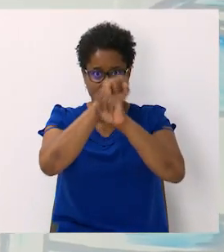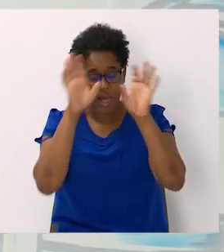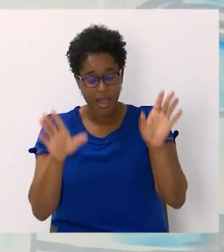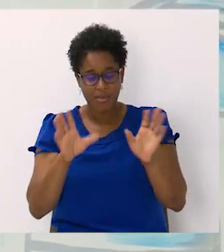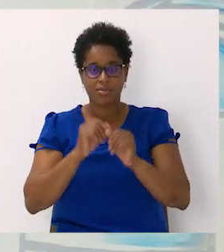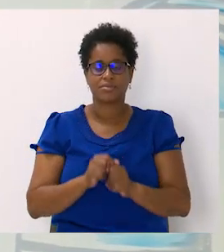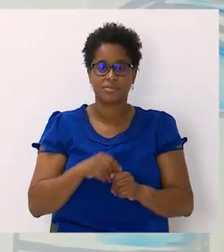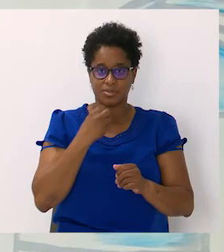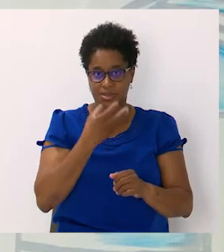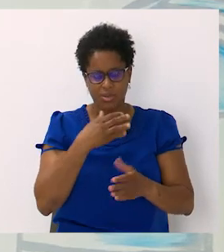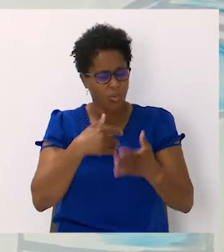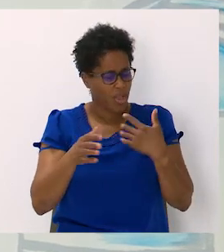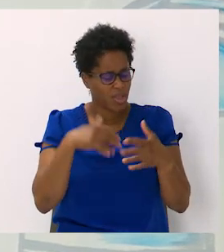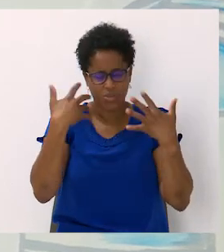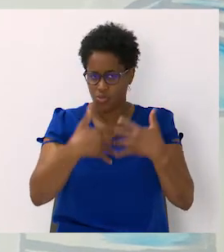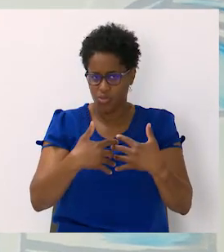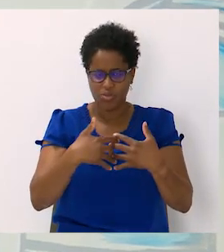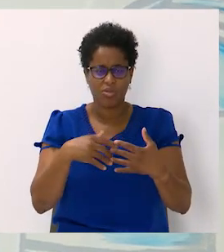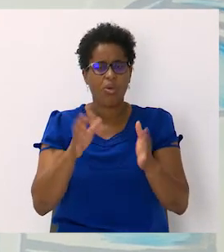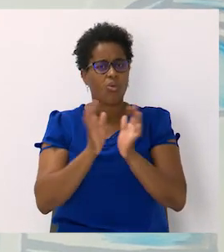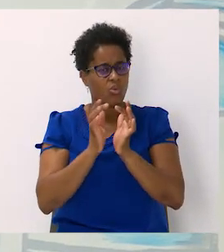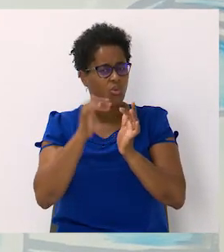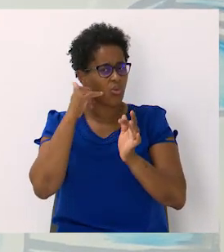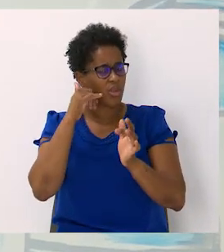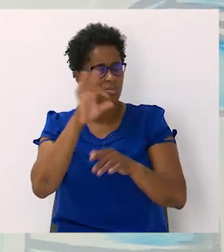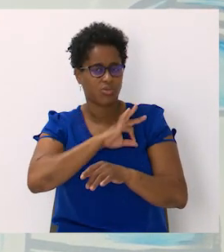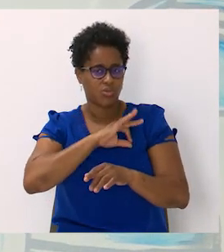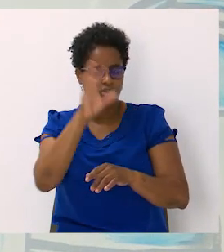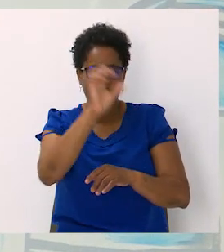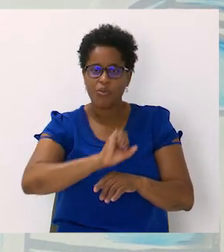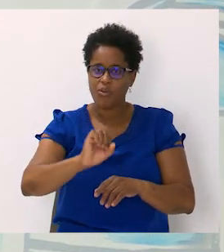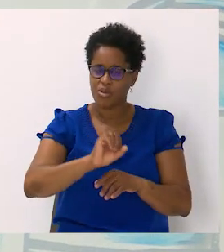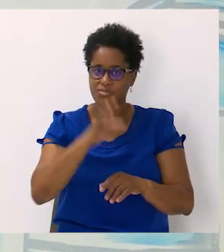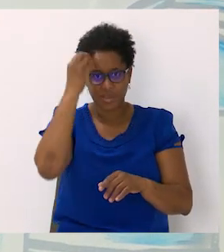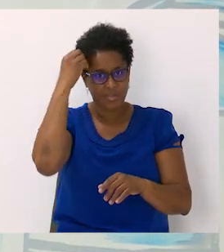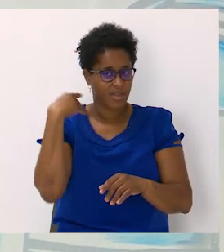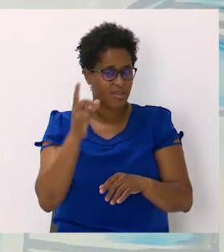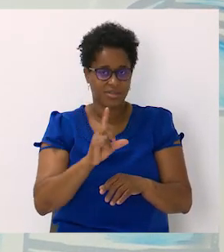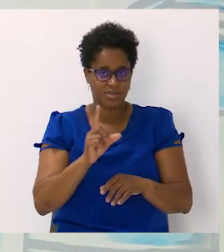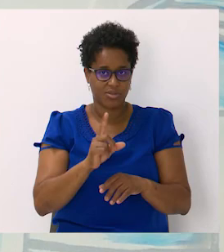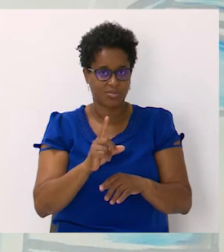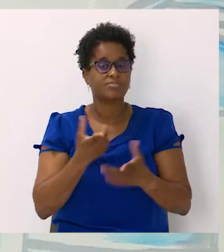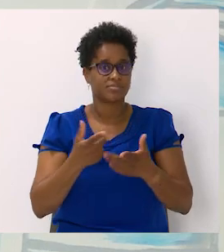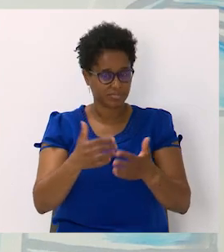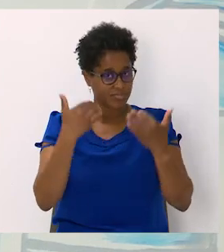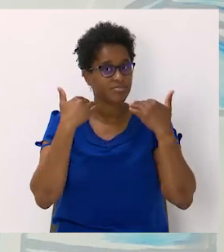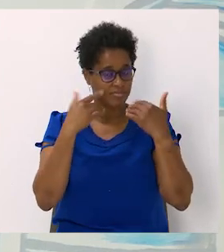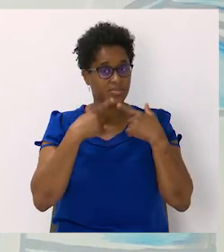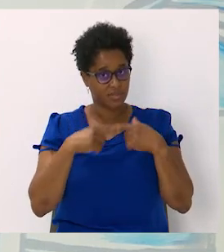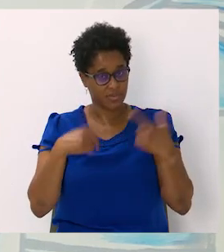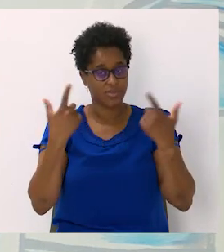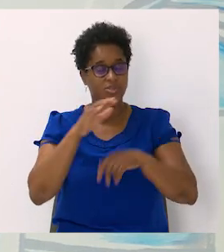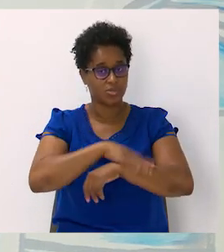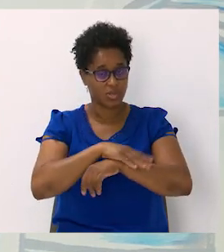esclarecedora. Qualquer dúvida, entre em contato com os vossos professores. Não se esqueçam das recomendações